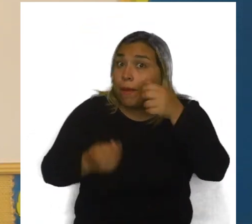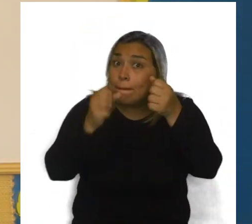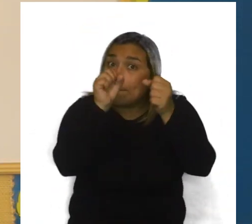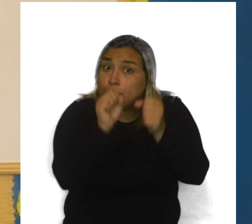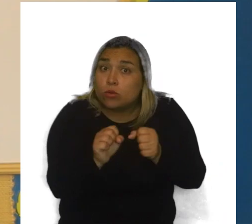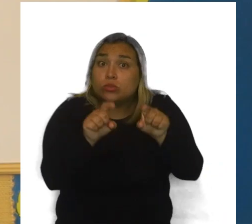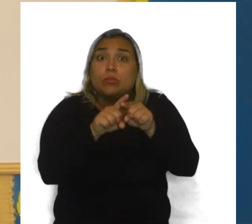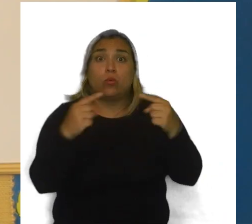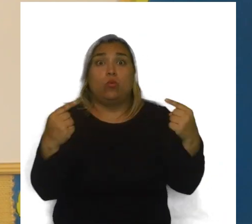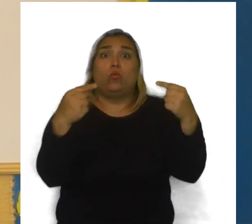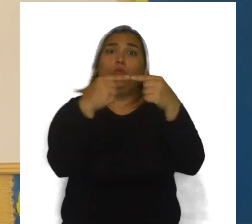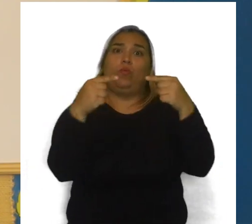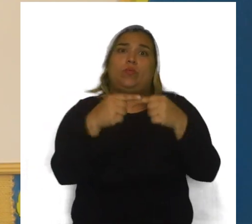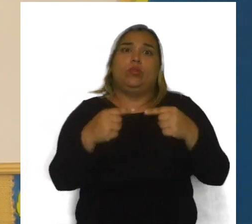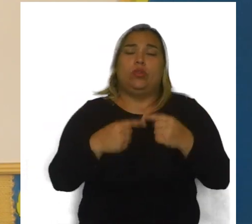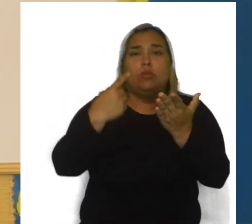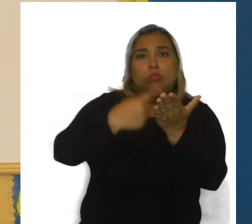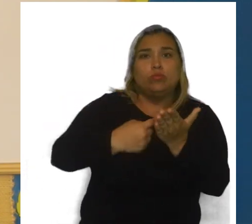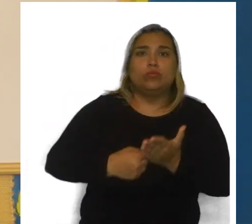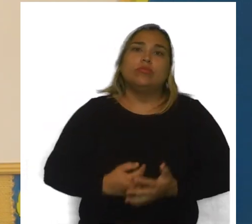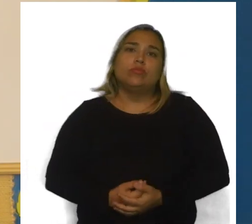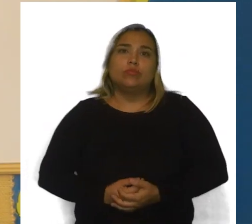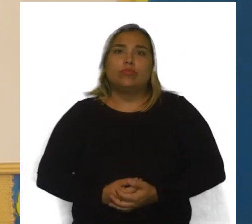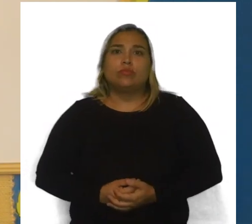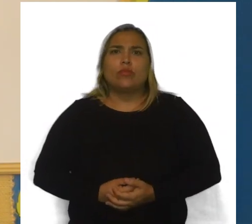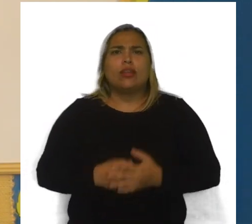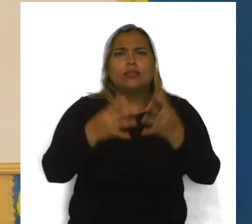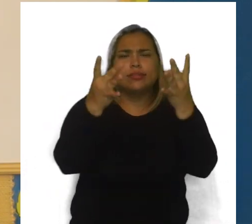os operadores entre si, para refinar